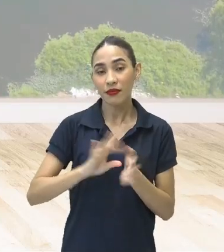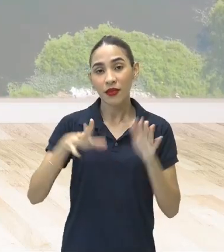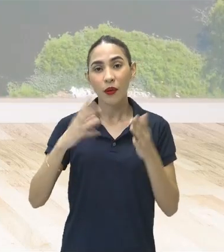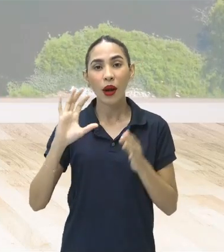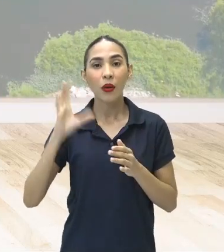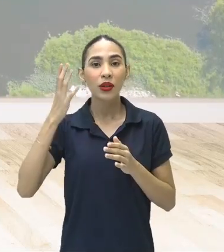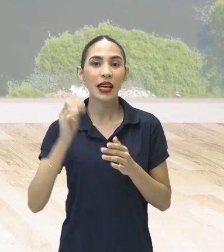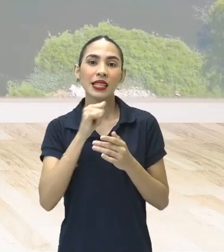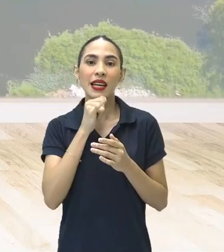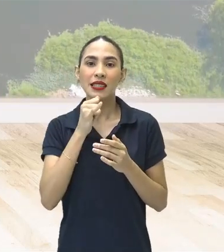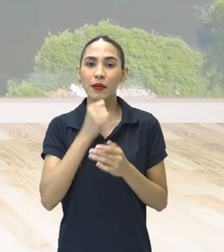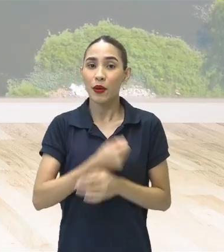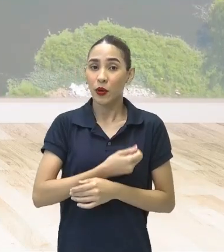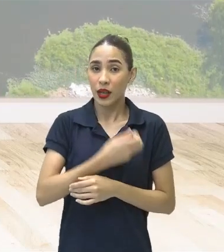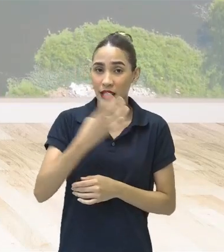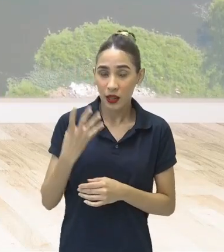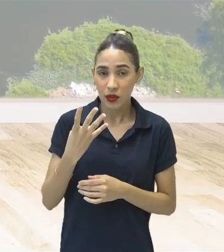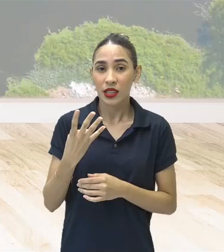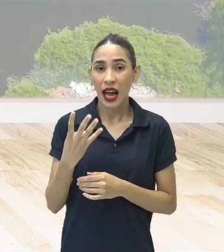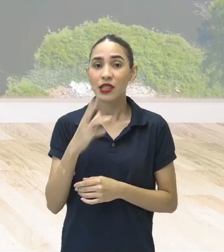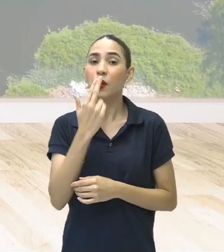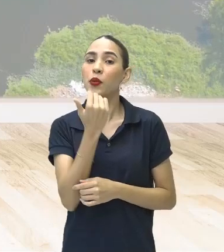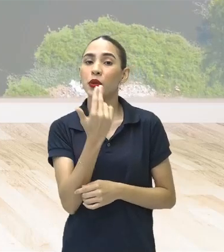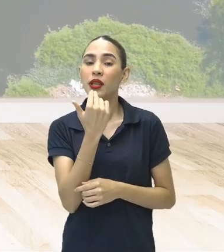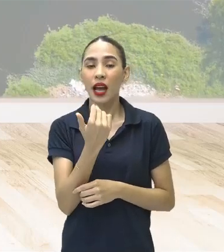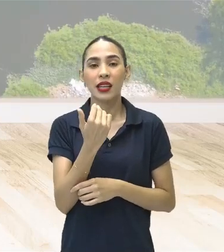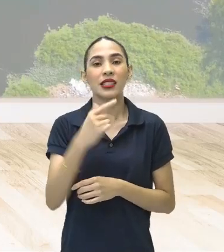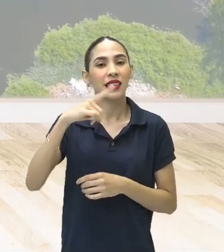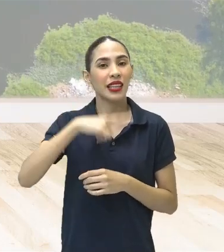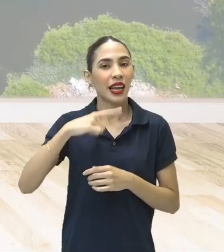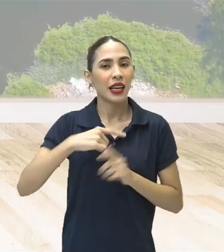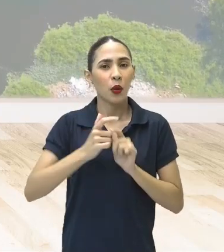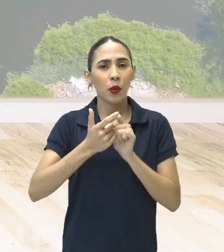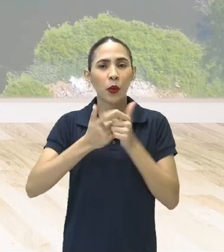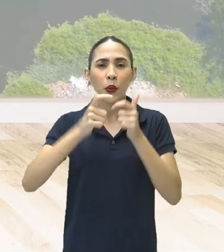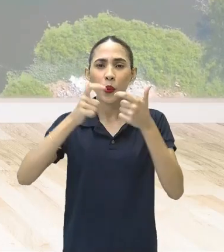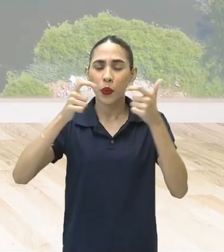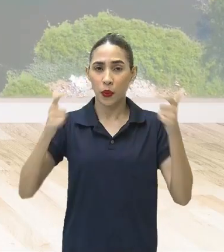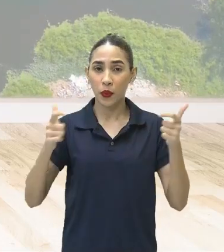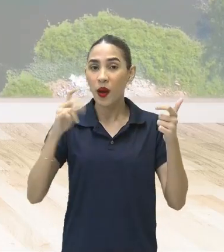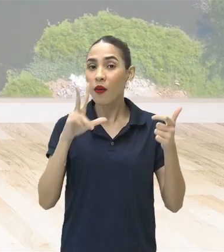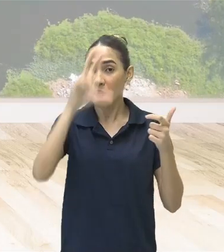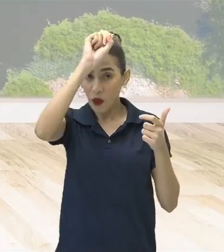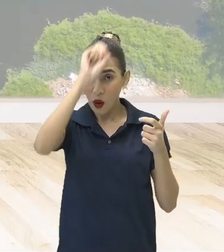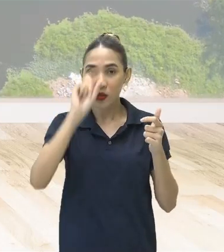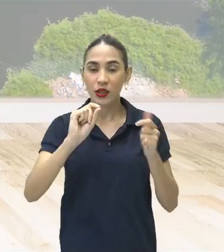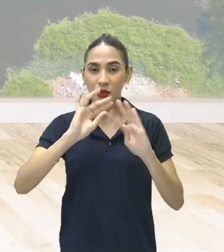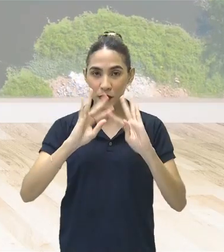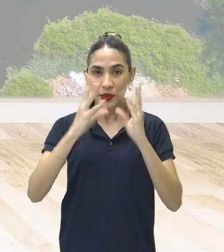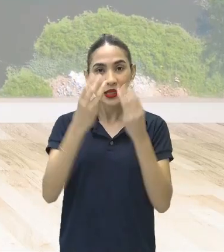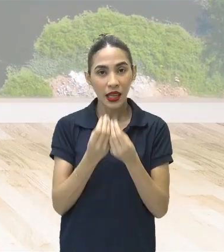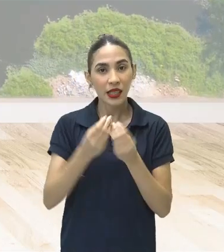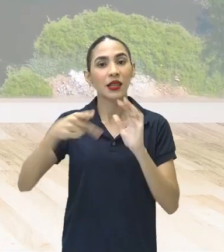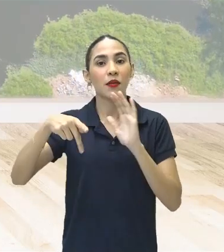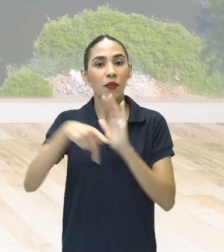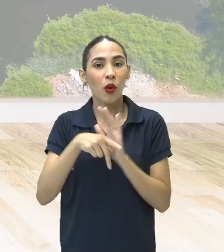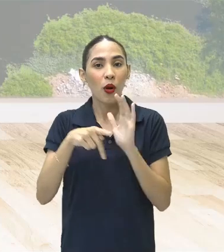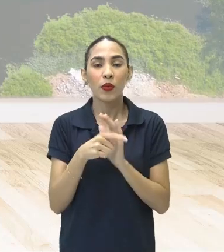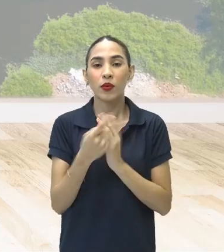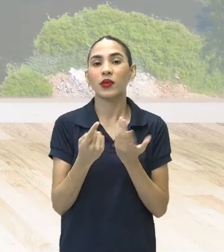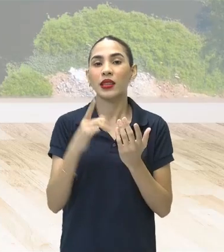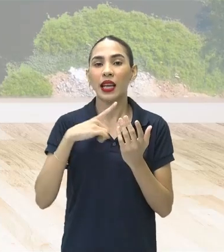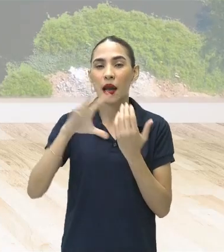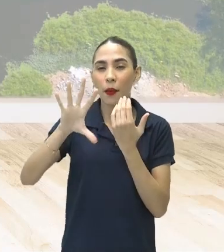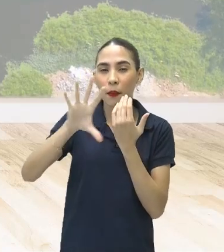que o excesso de nutrientes provoca um aumento excessivo de micro-organismos que se alimentam